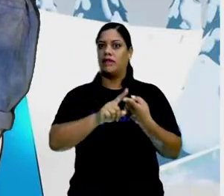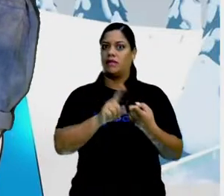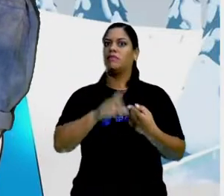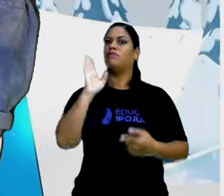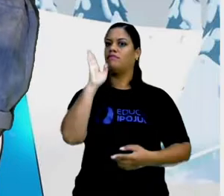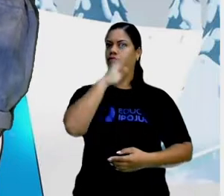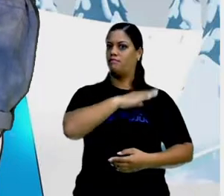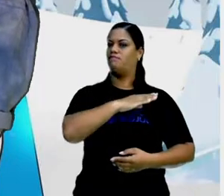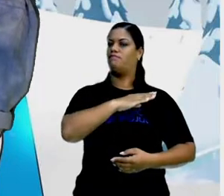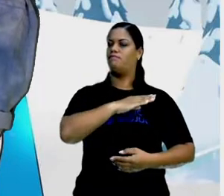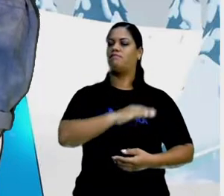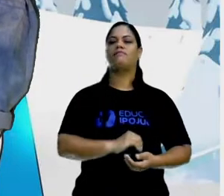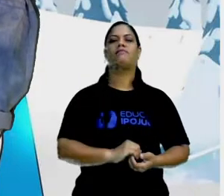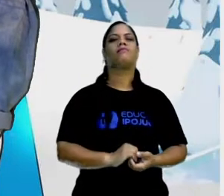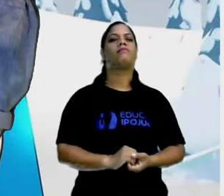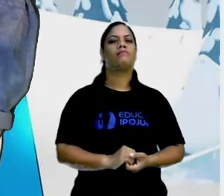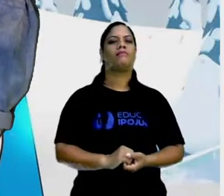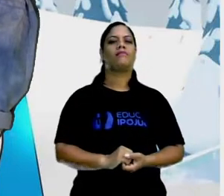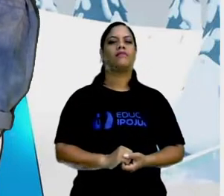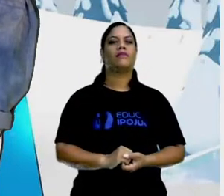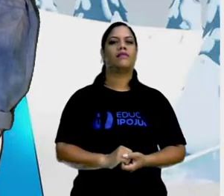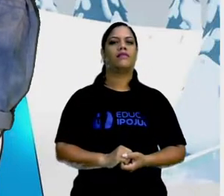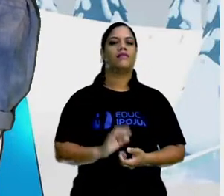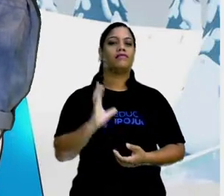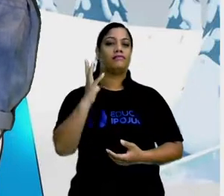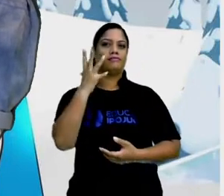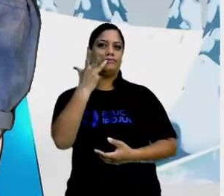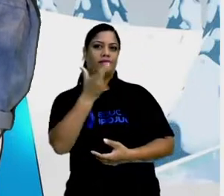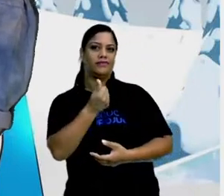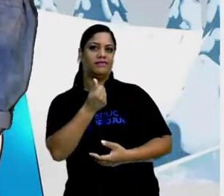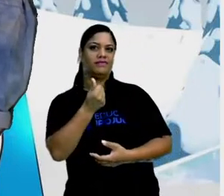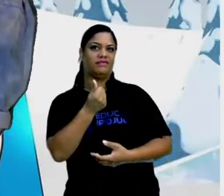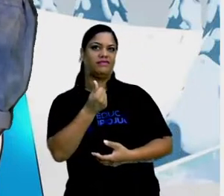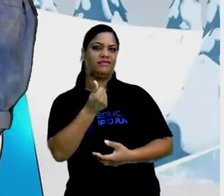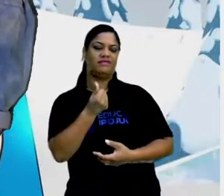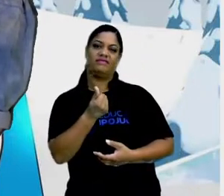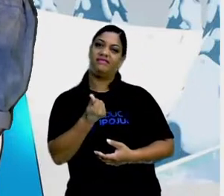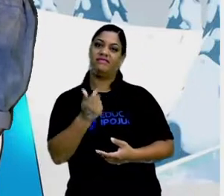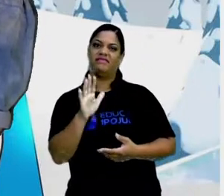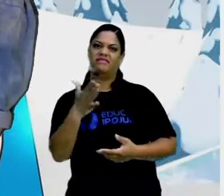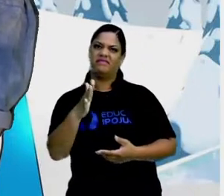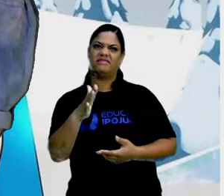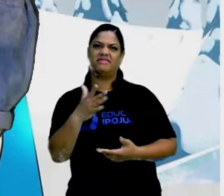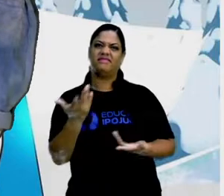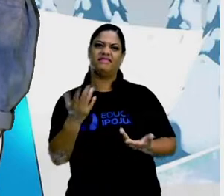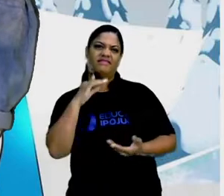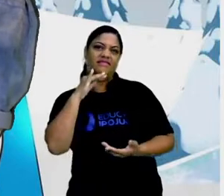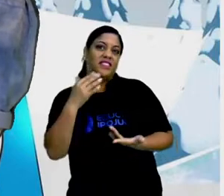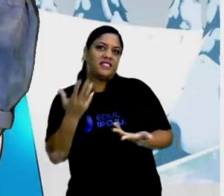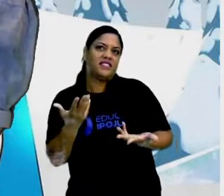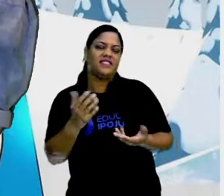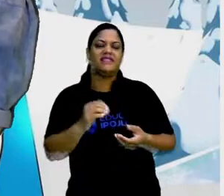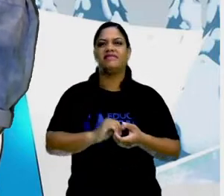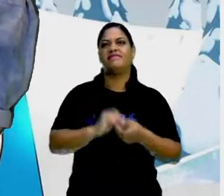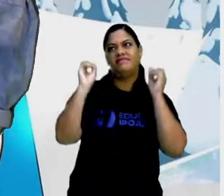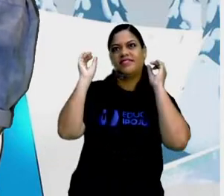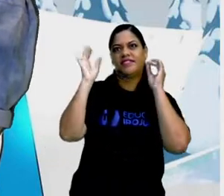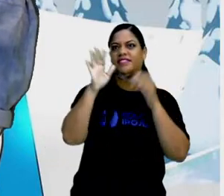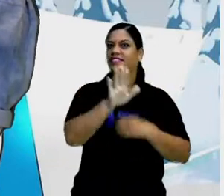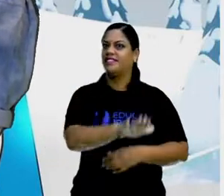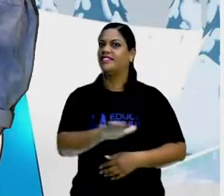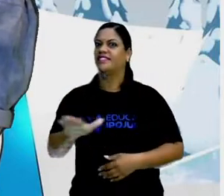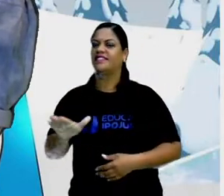de má. É. Né? Então, a beleza não adiantava muita coisa na leiturinha. É. Pois é,